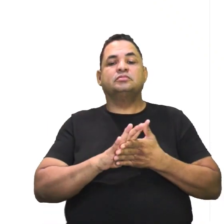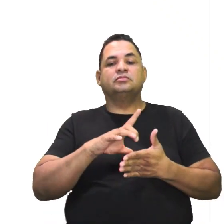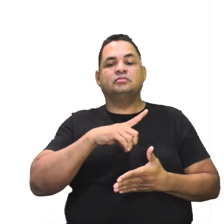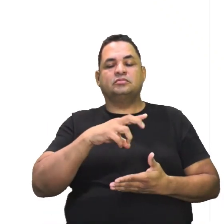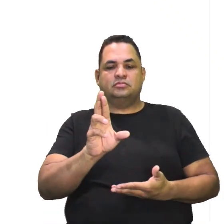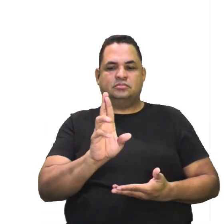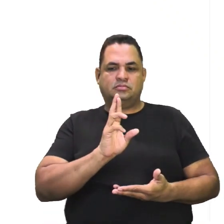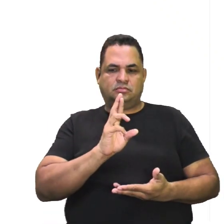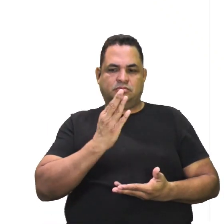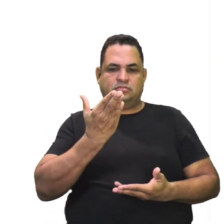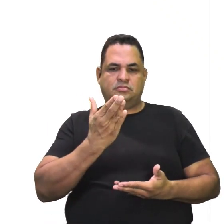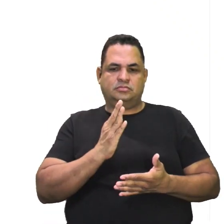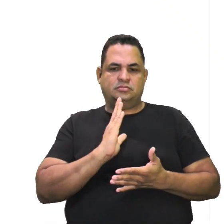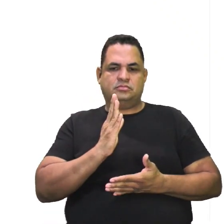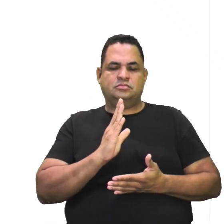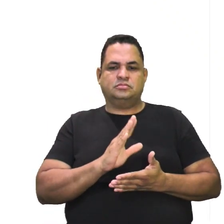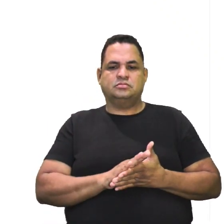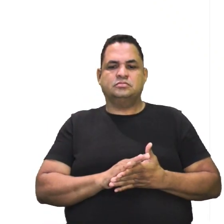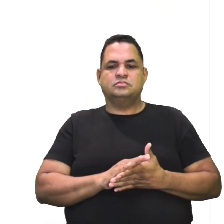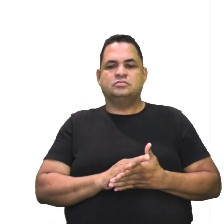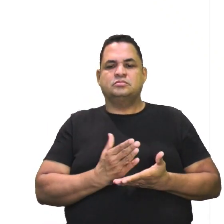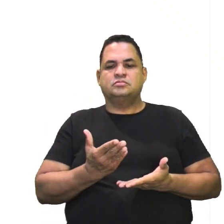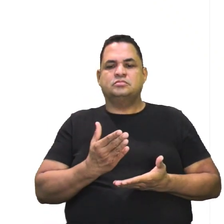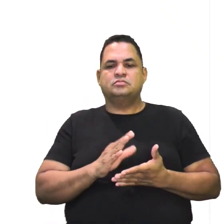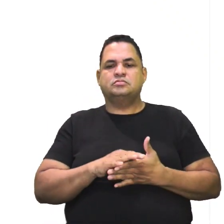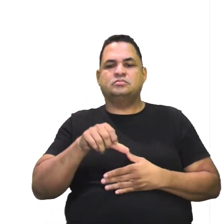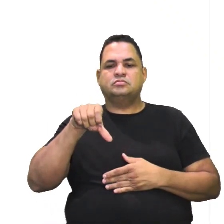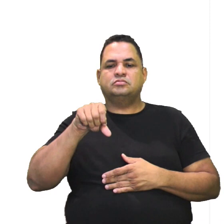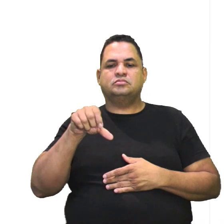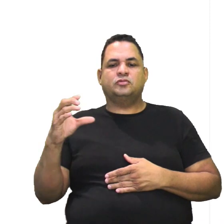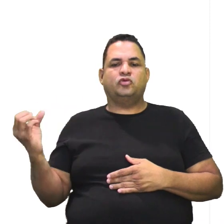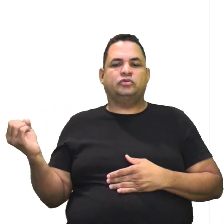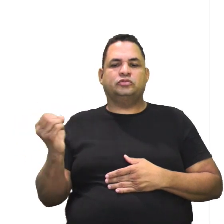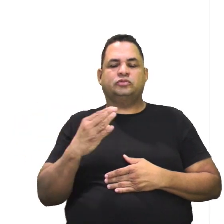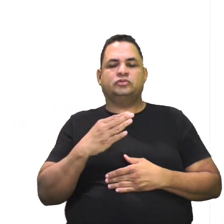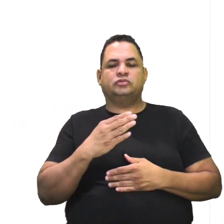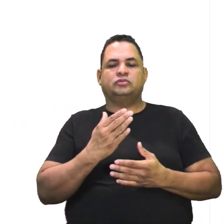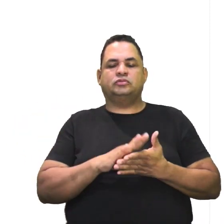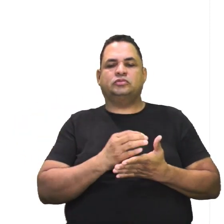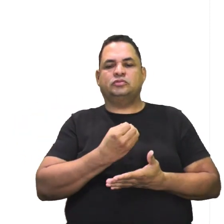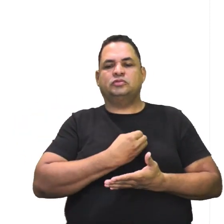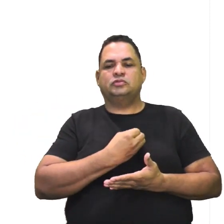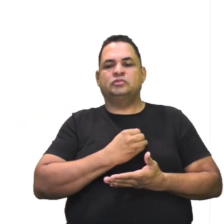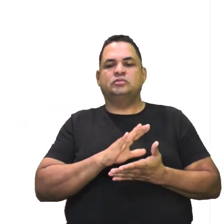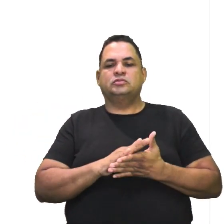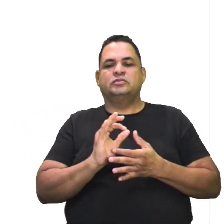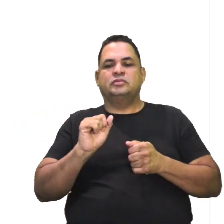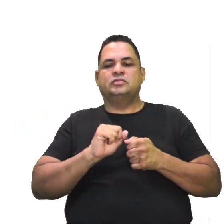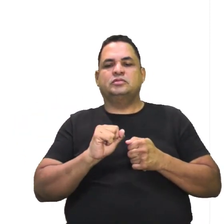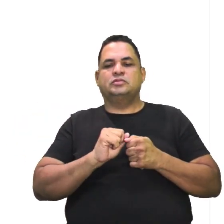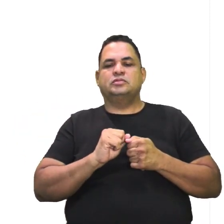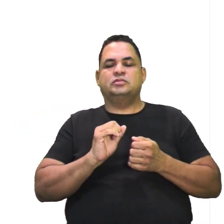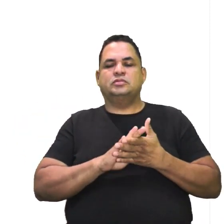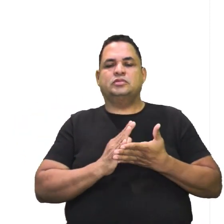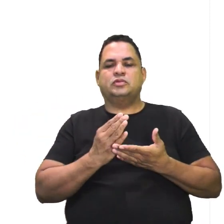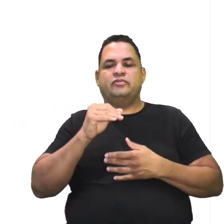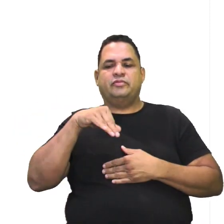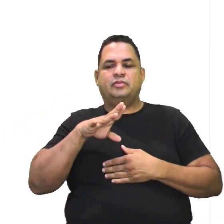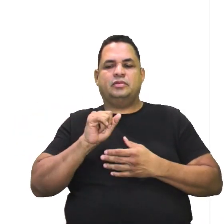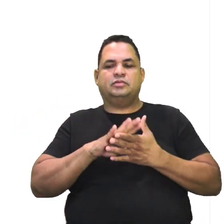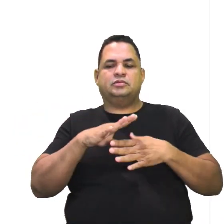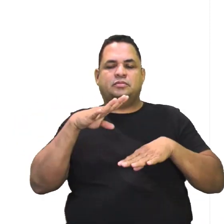tem os resultados aqui, que já são os meus novos valores para realizar uma nova média aritmética. Que